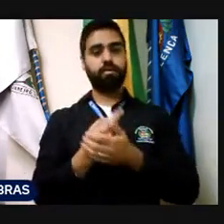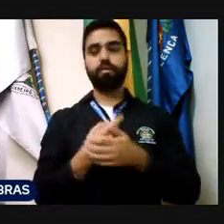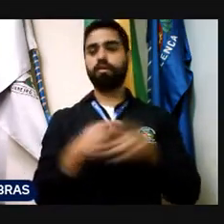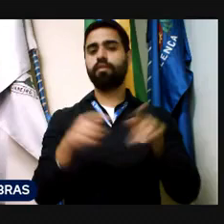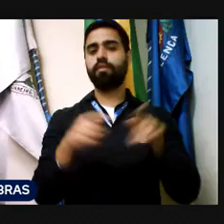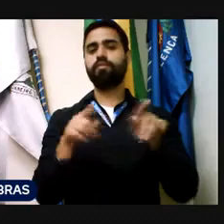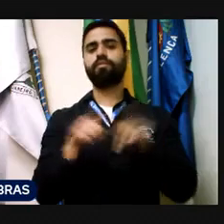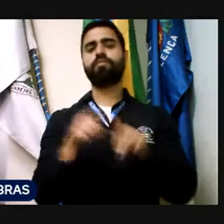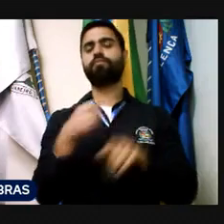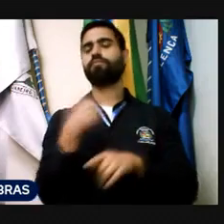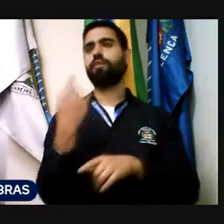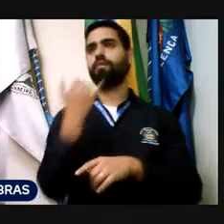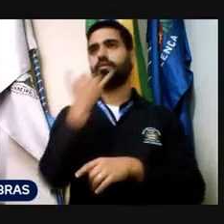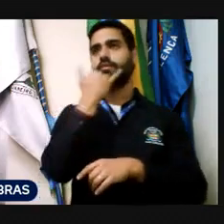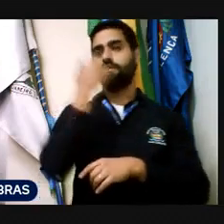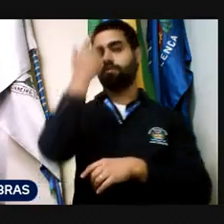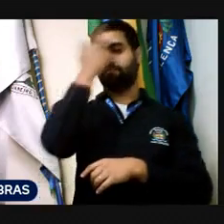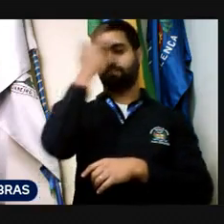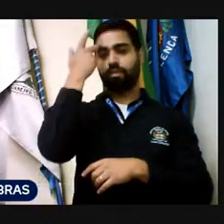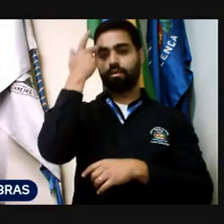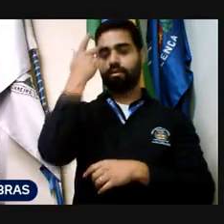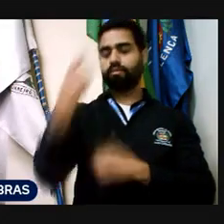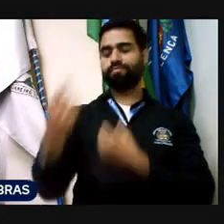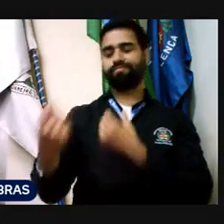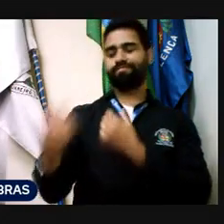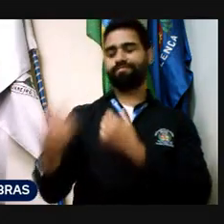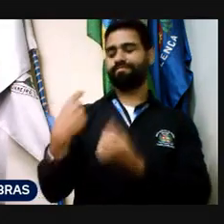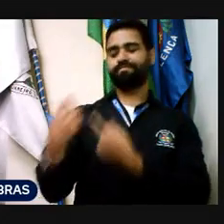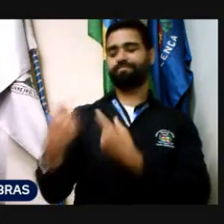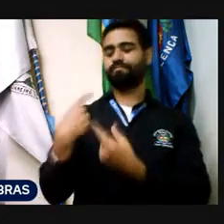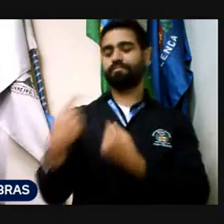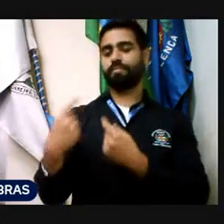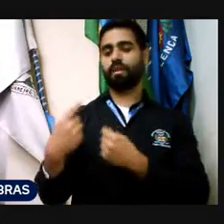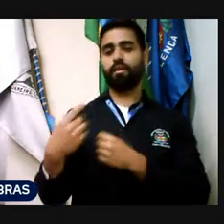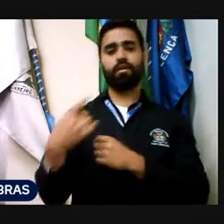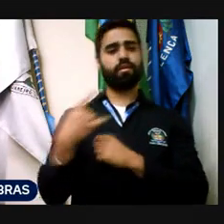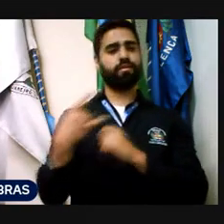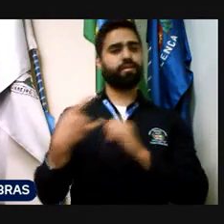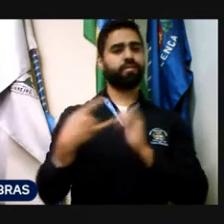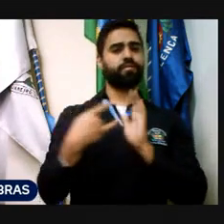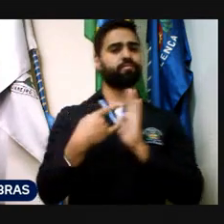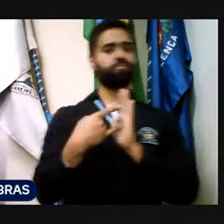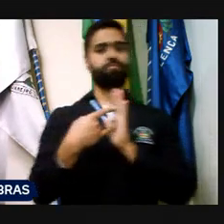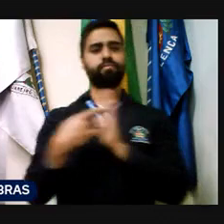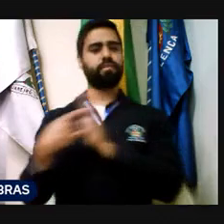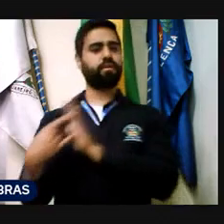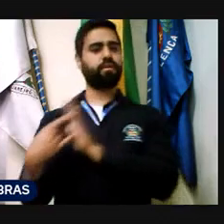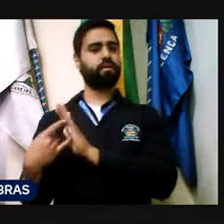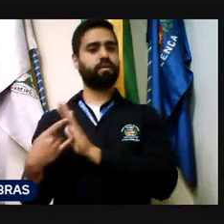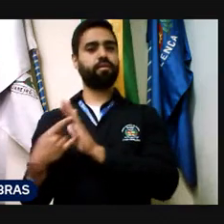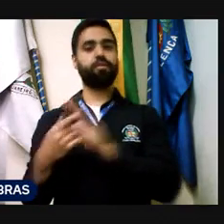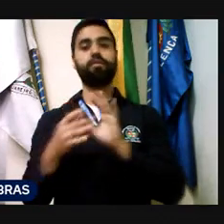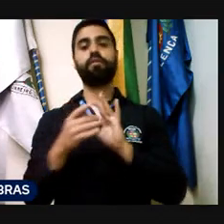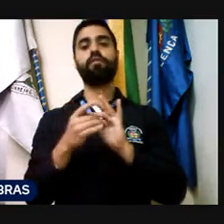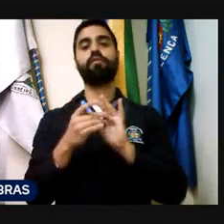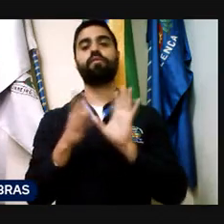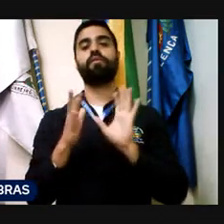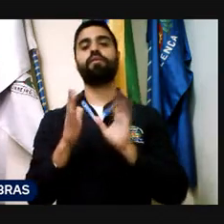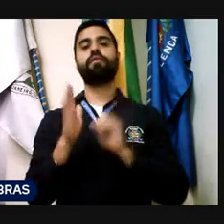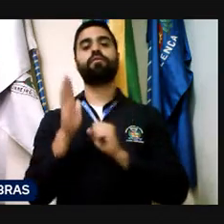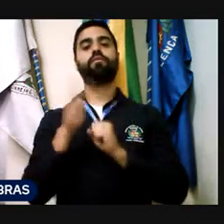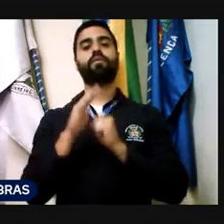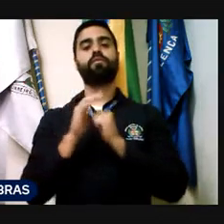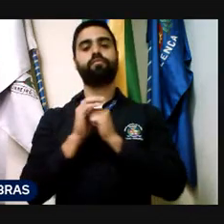perdoai os nossos pecados, assim como nós perdoamos a quem nos tem ofendido. E não nos deixeis cair em